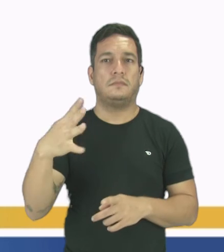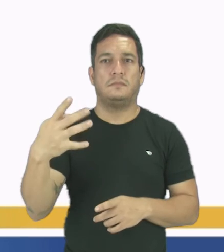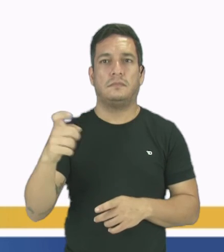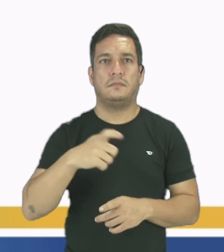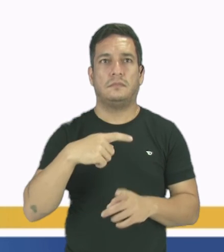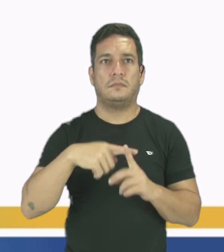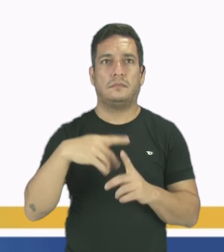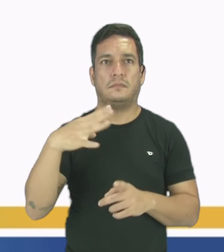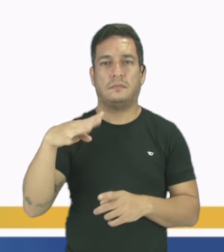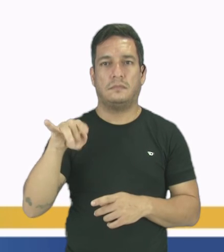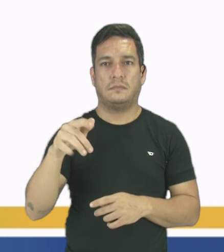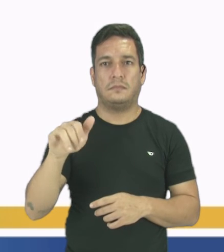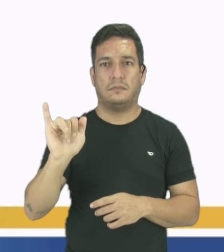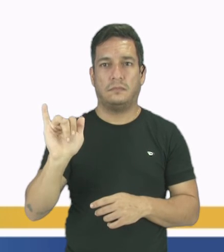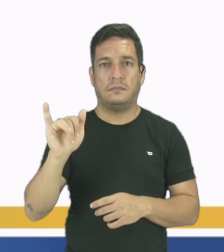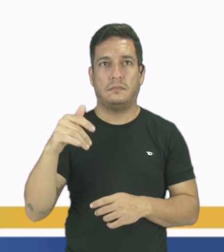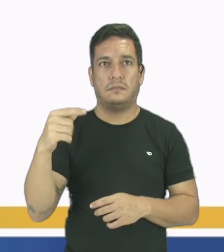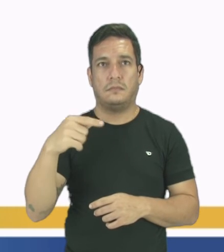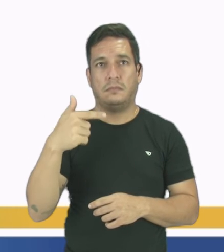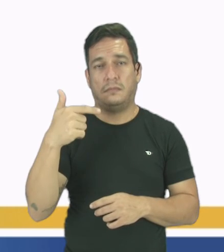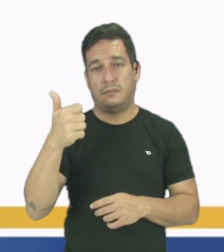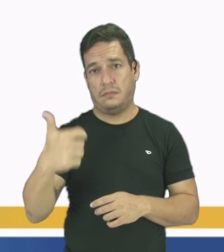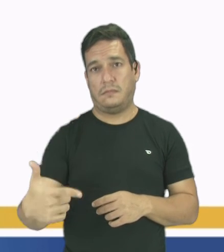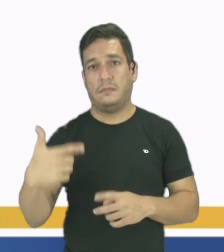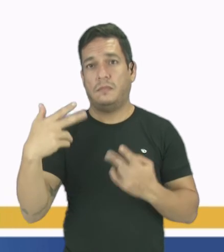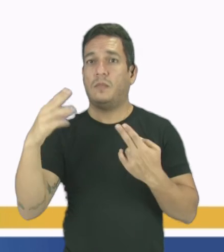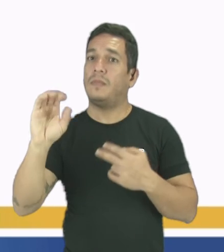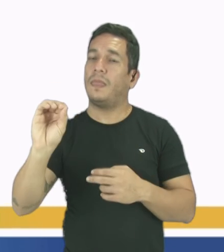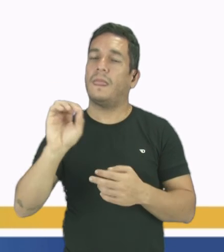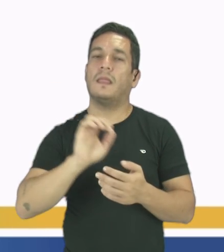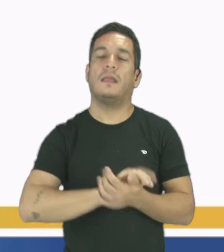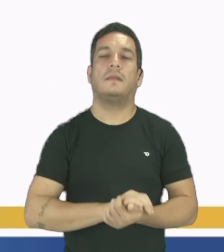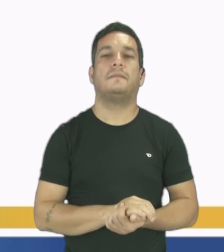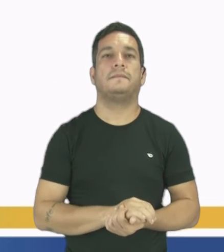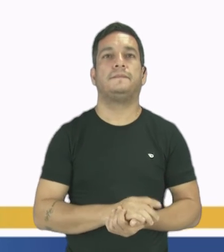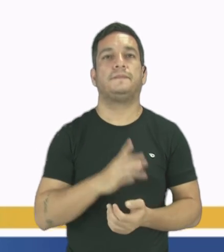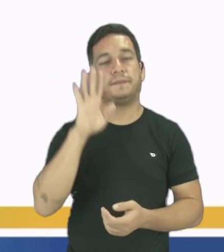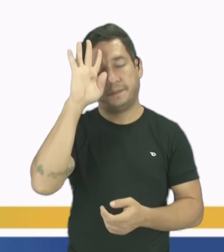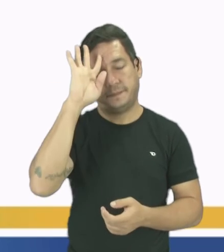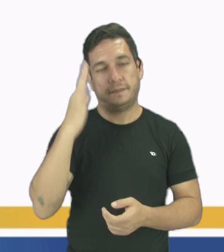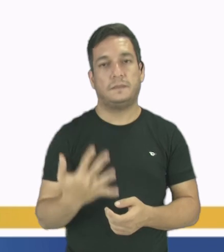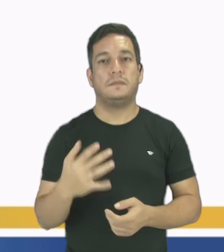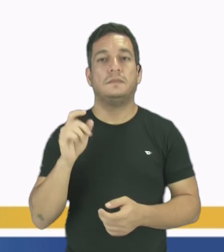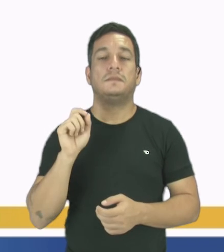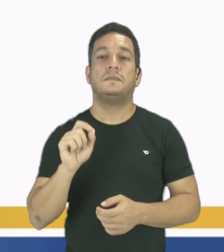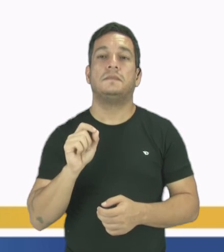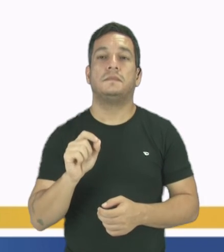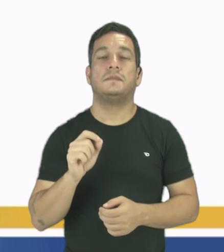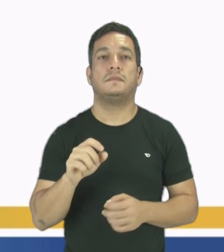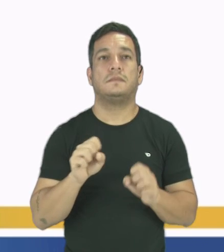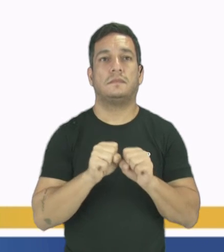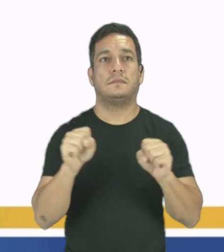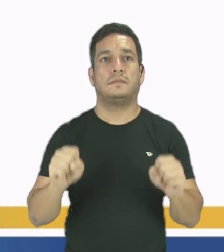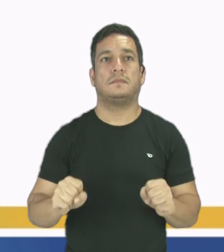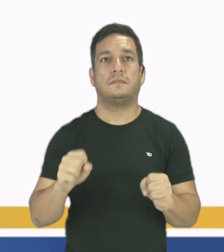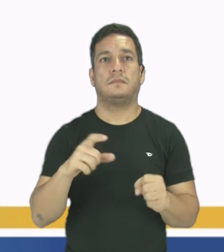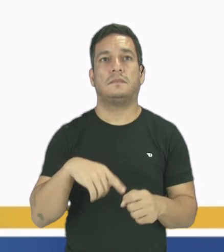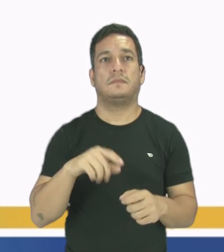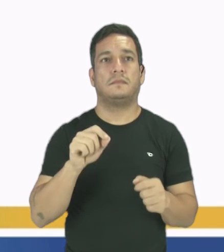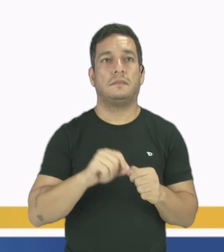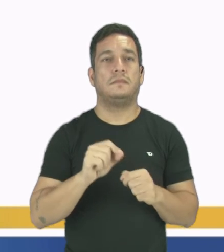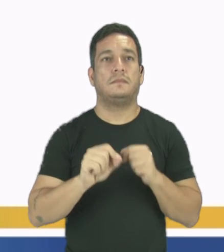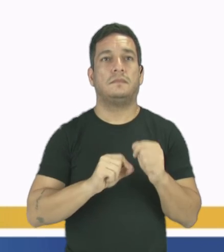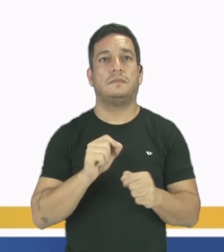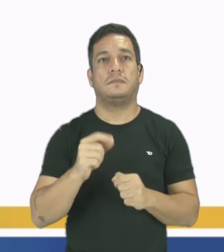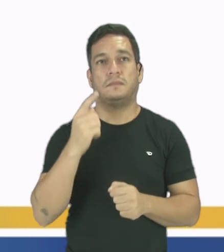quadrado mais 4x mais 4y menos 12 igual a zero. E aí, resolvendo pelo sistema